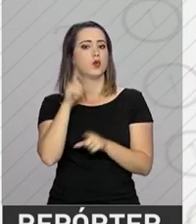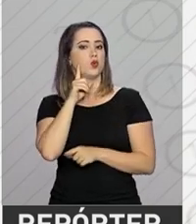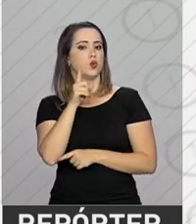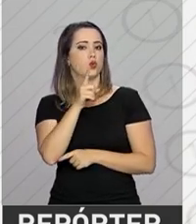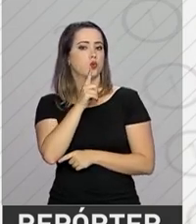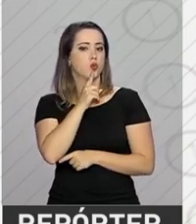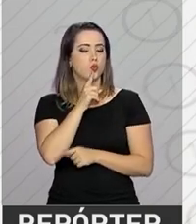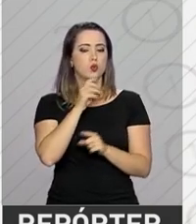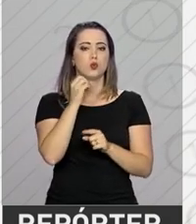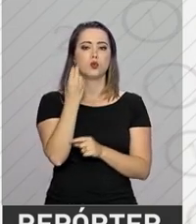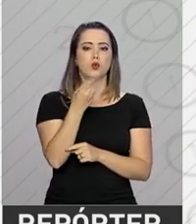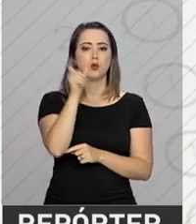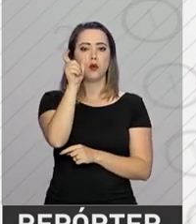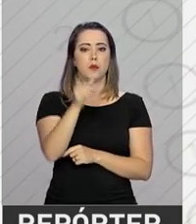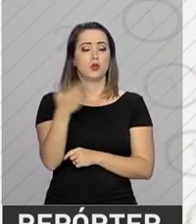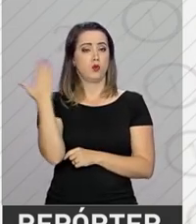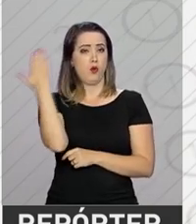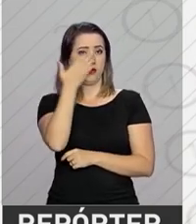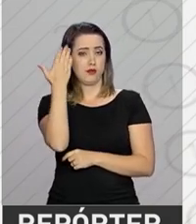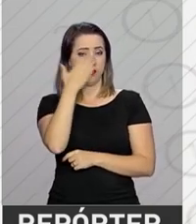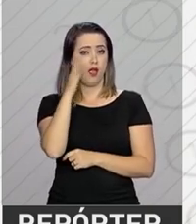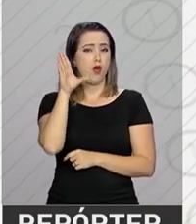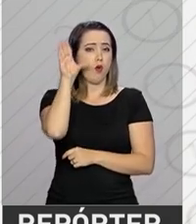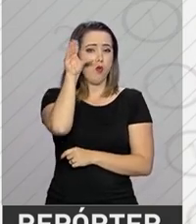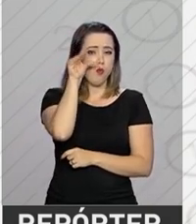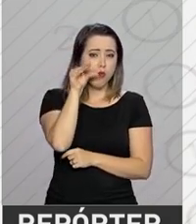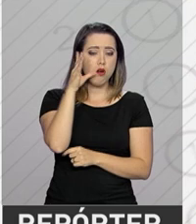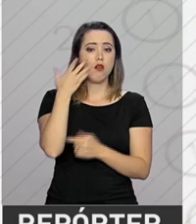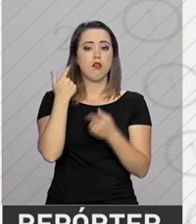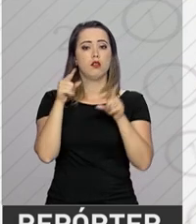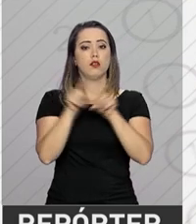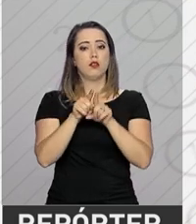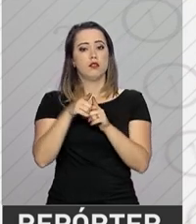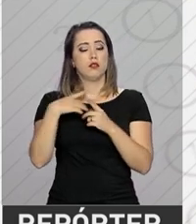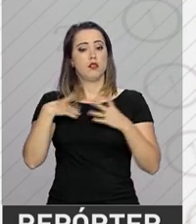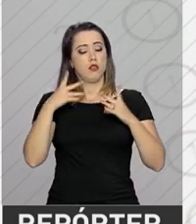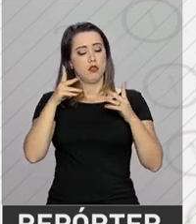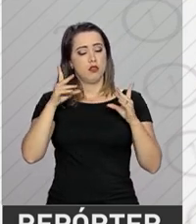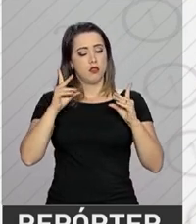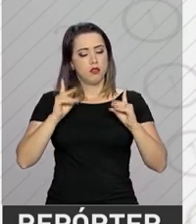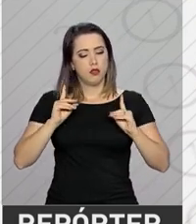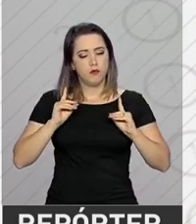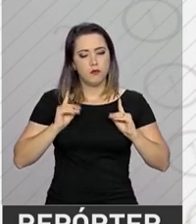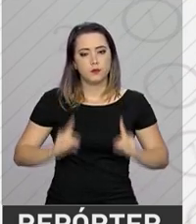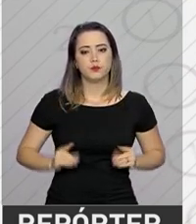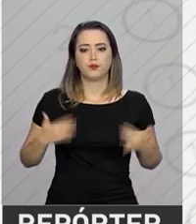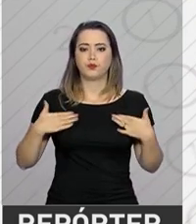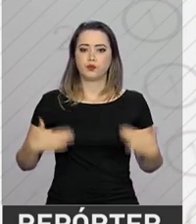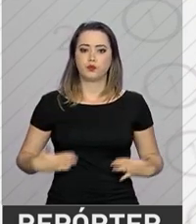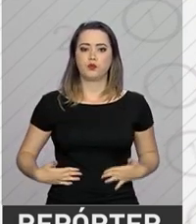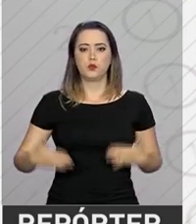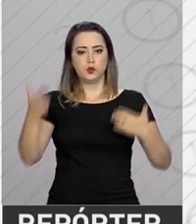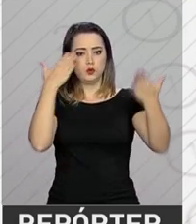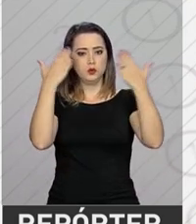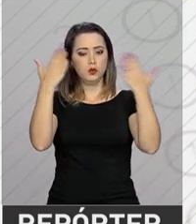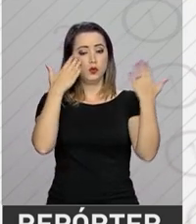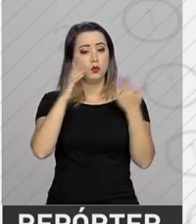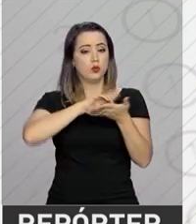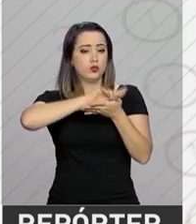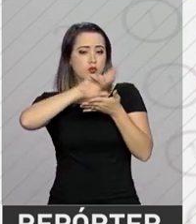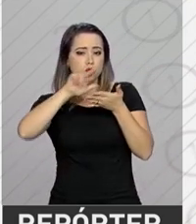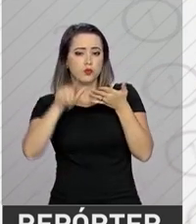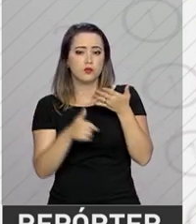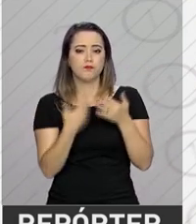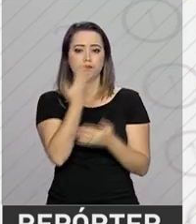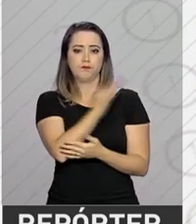atendimento especial, pessoas cegas ou com baixa visão, deficiência física ou intelectual, dislexia, déficit de